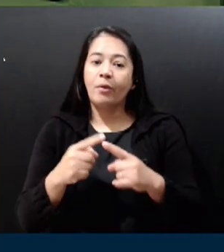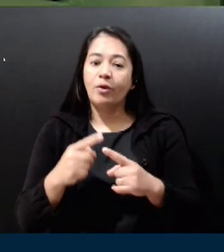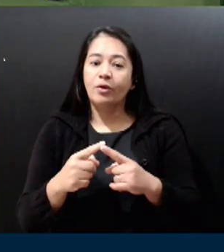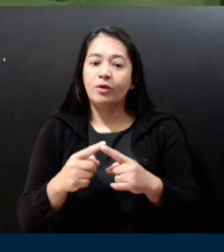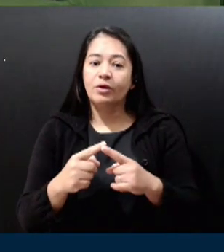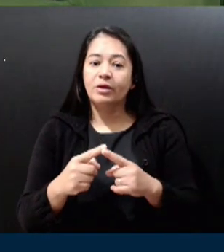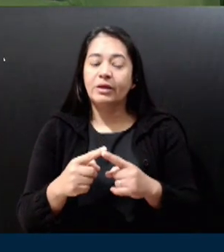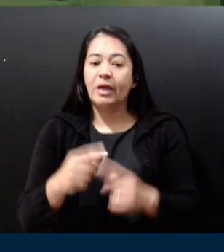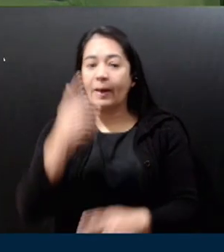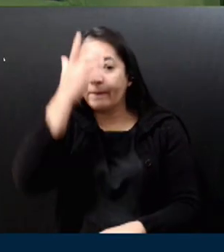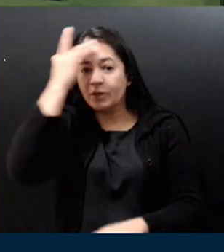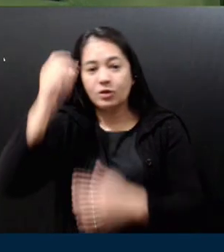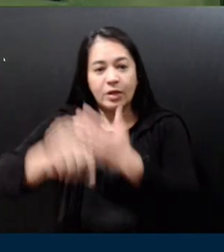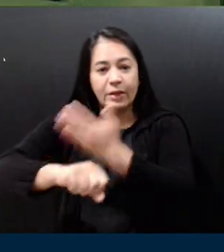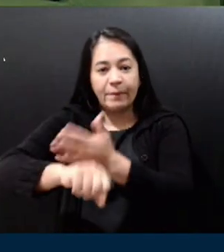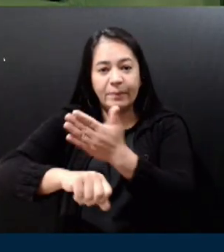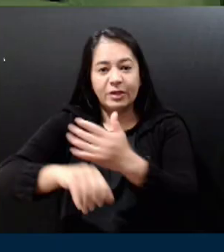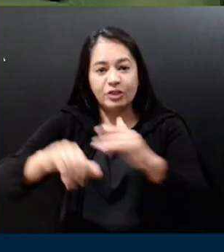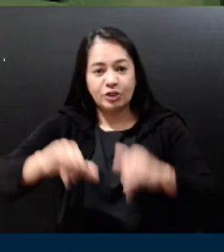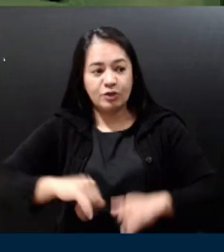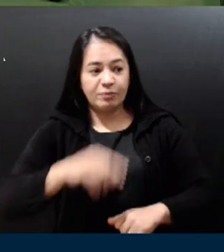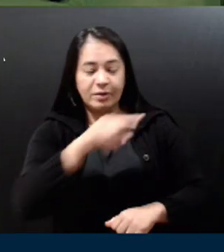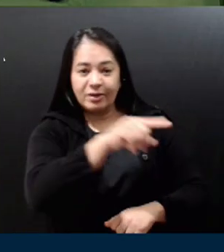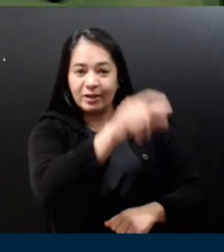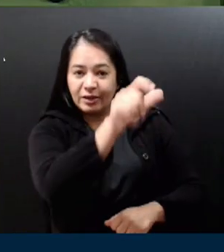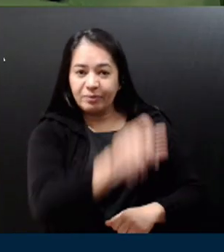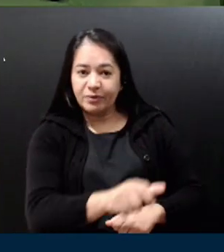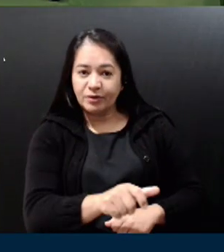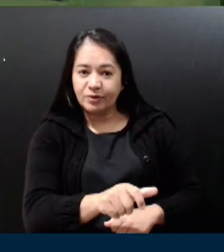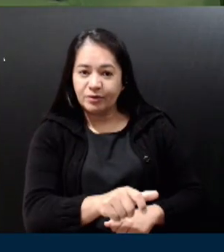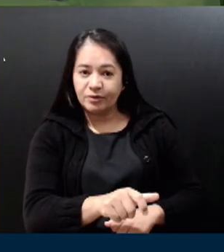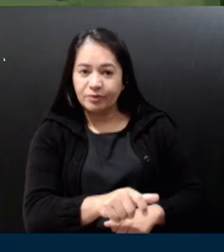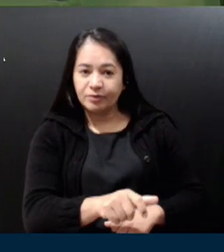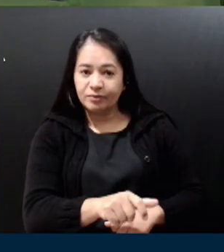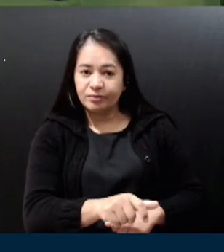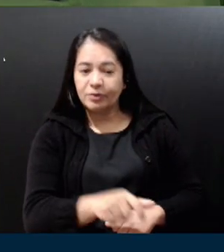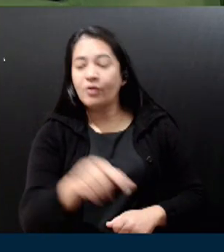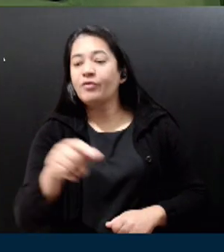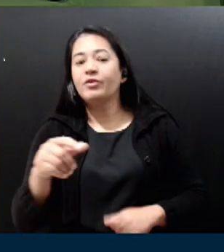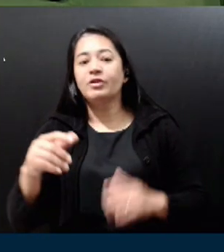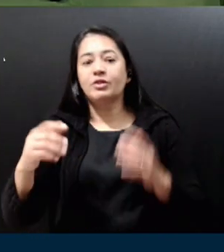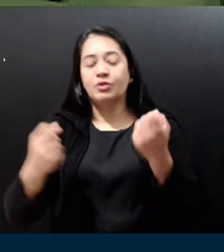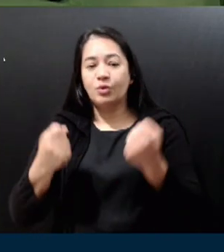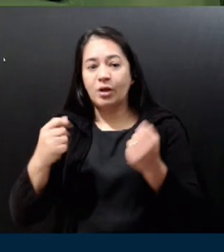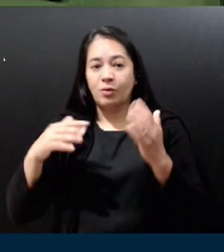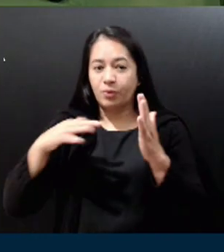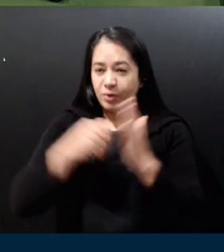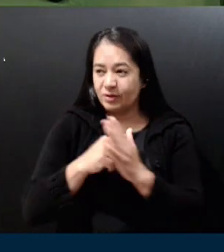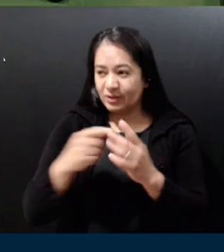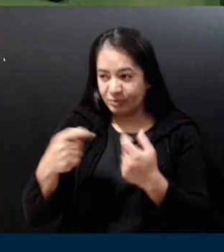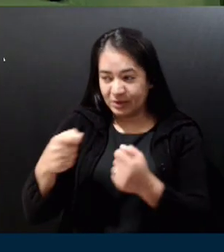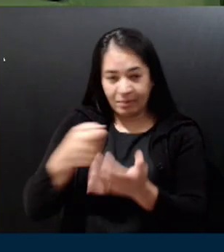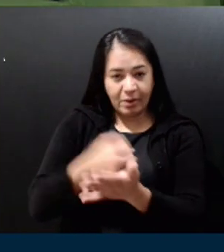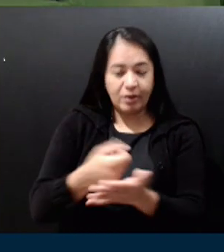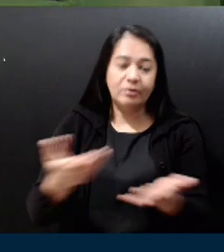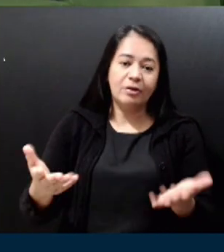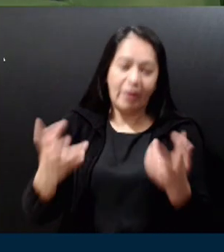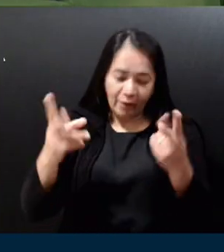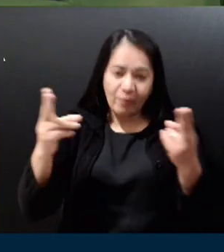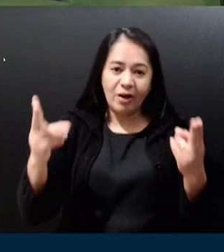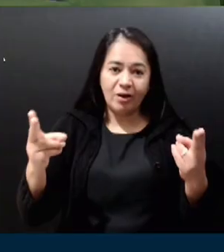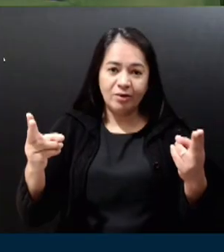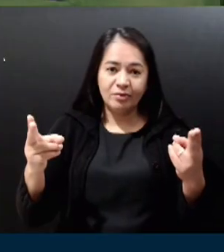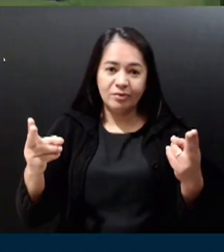tem que indenizar o outro. Você não bateu no carro do outro, você tem que indenizar. E aí, pelos afetos, é o dano